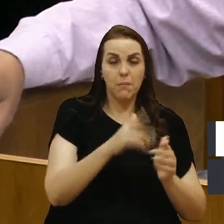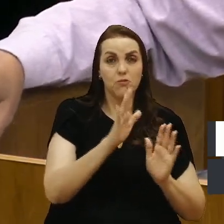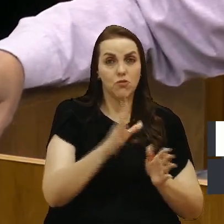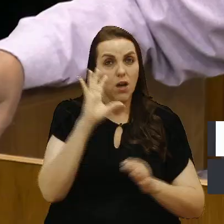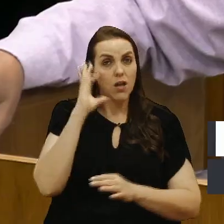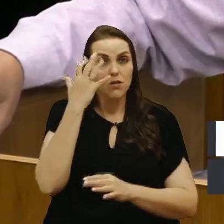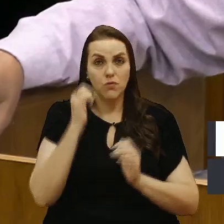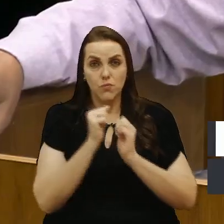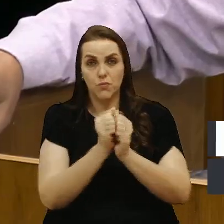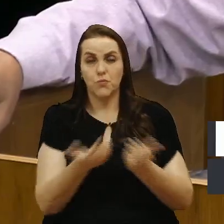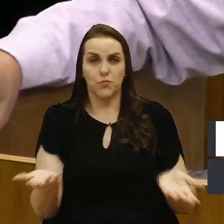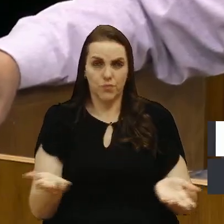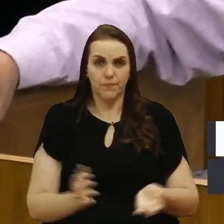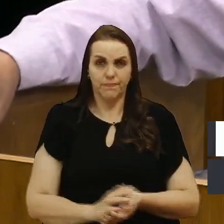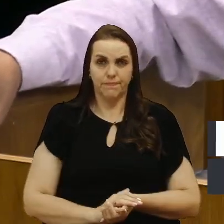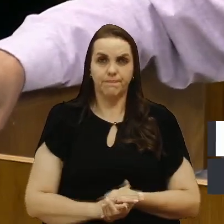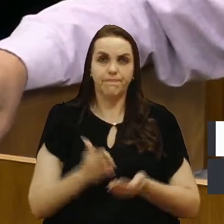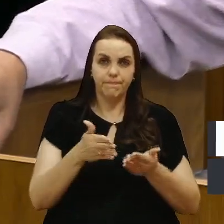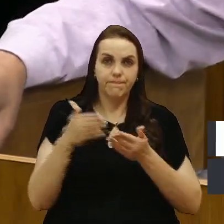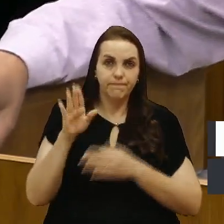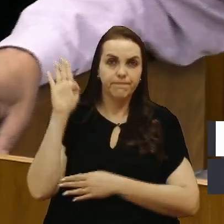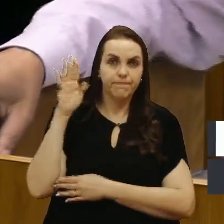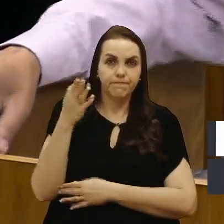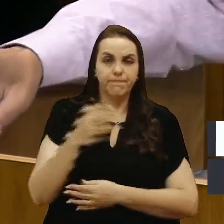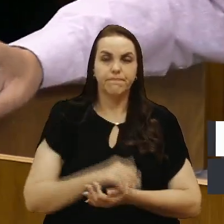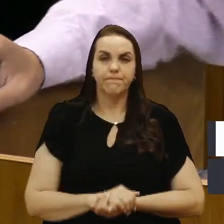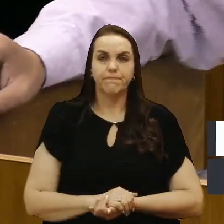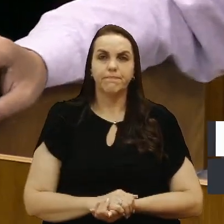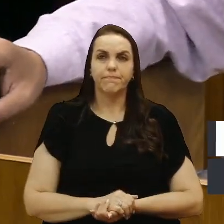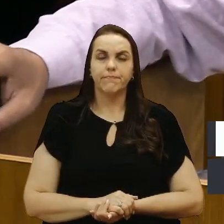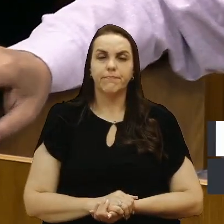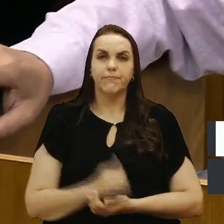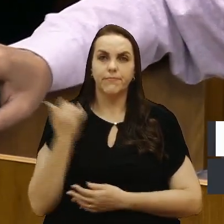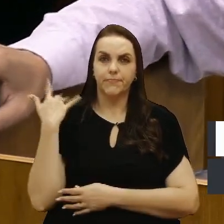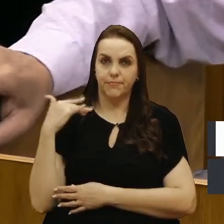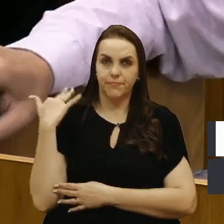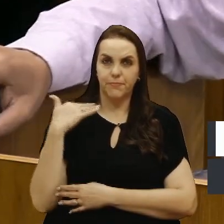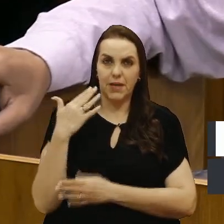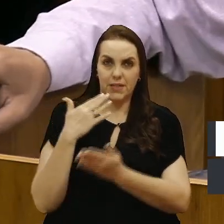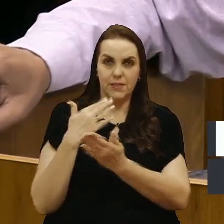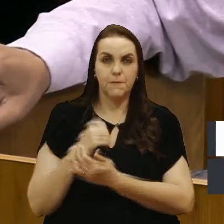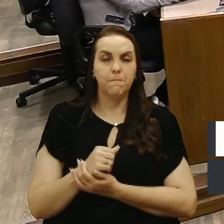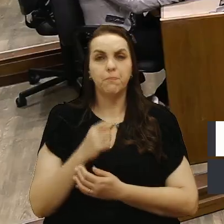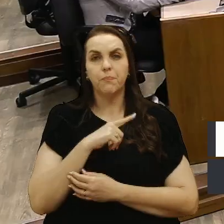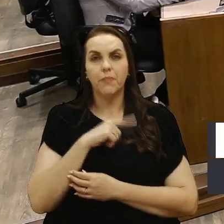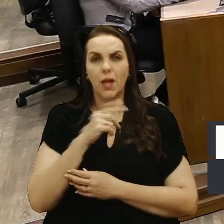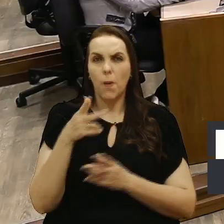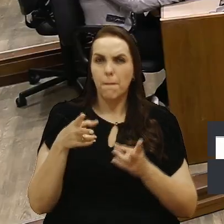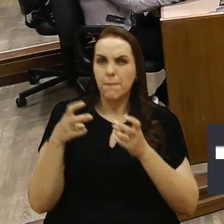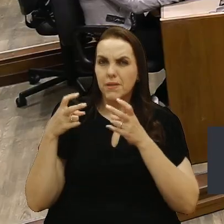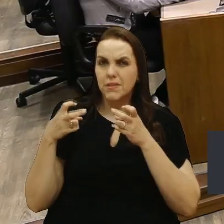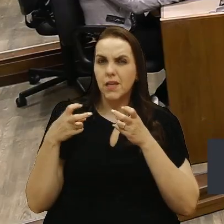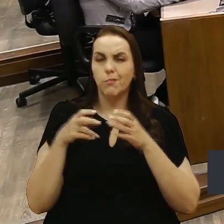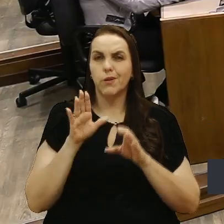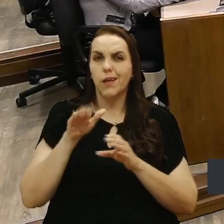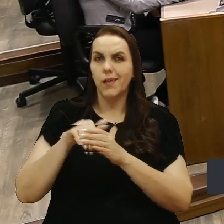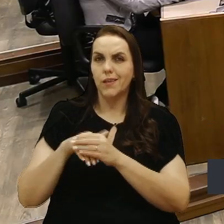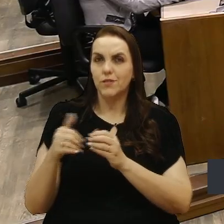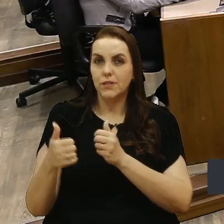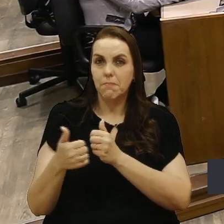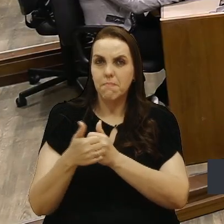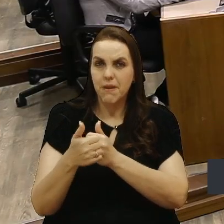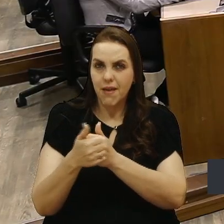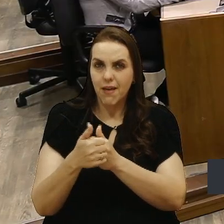também. Seu à parte, por gentileza. Vereador Jack, eu percebo que conforme as eleições vão se aproximando também, esse debate